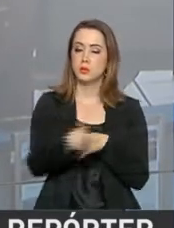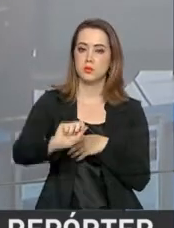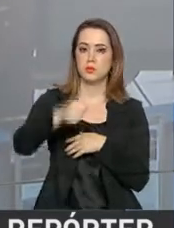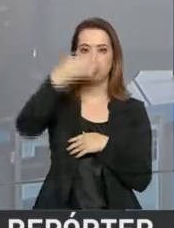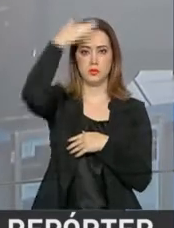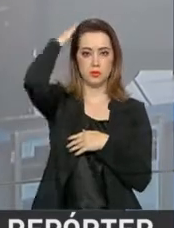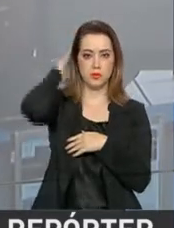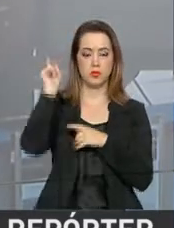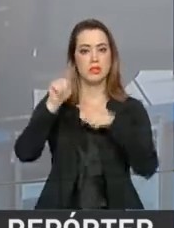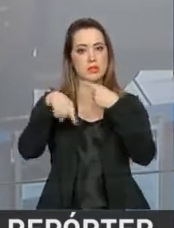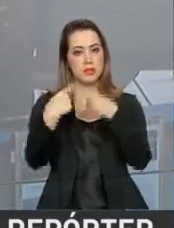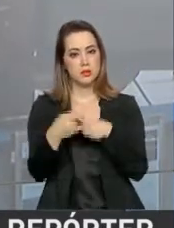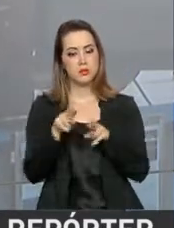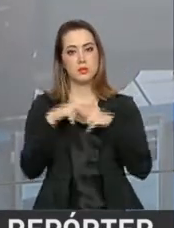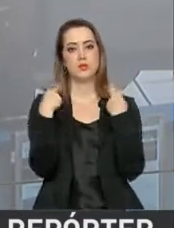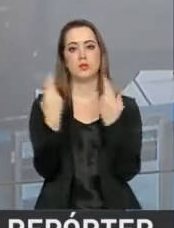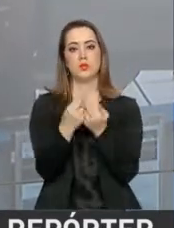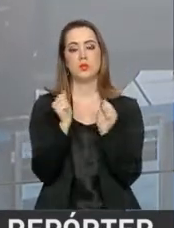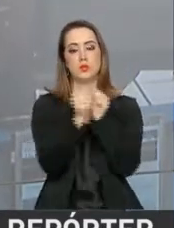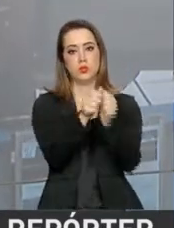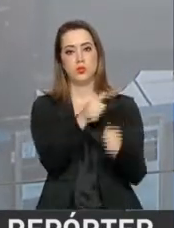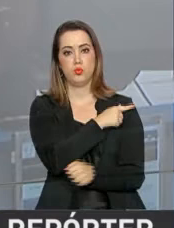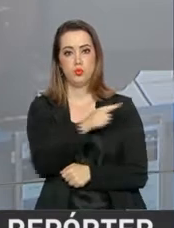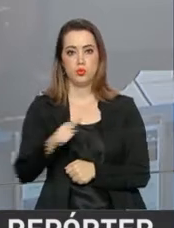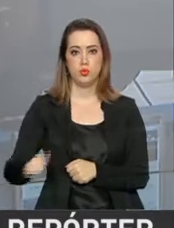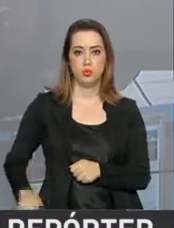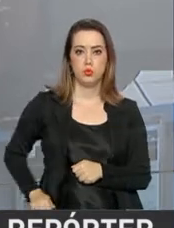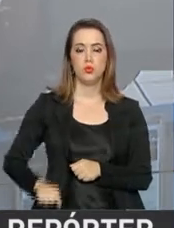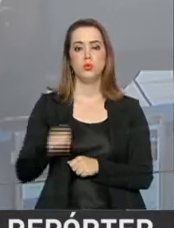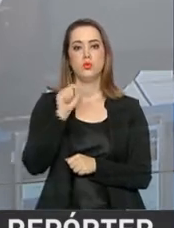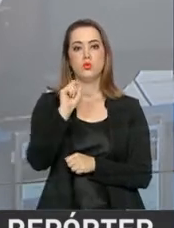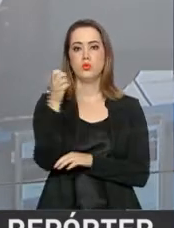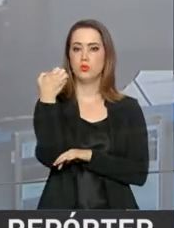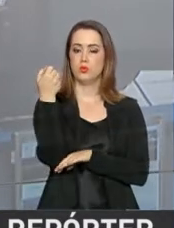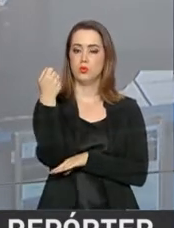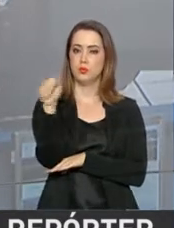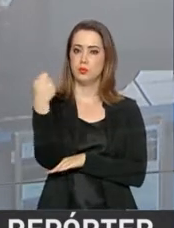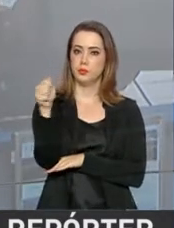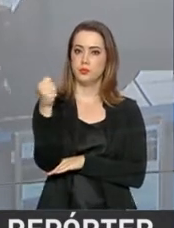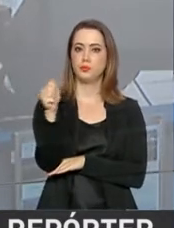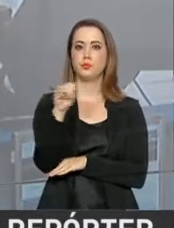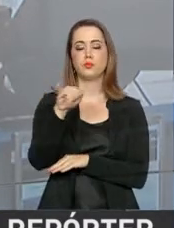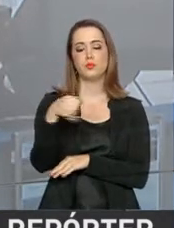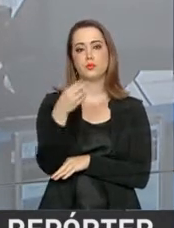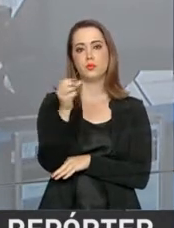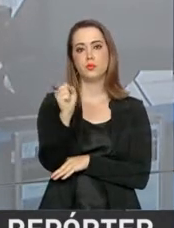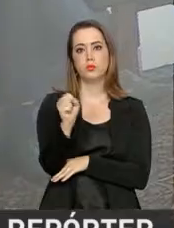Michel Temer, após reunião com o governador do estado, José Ivo Sartori.